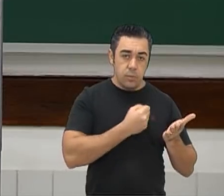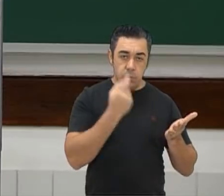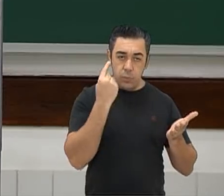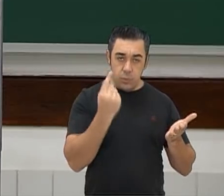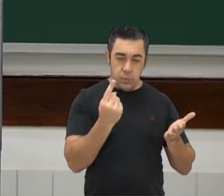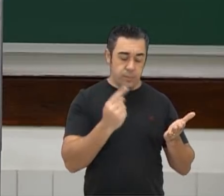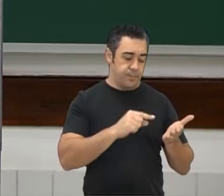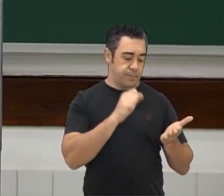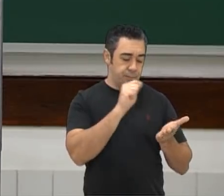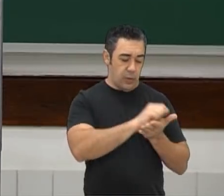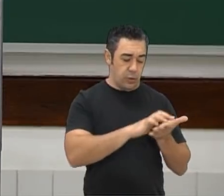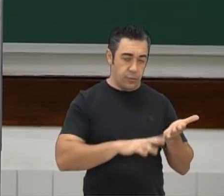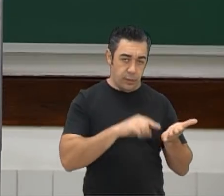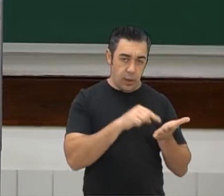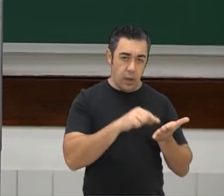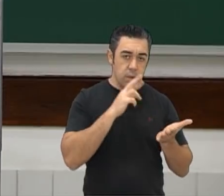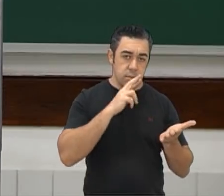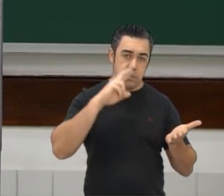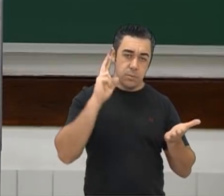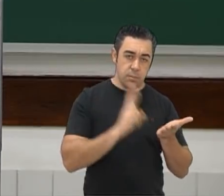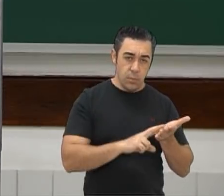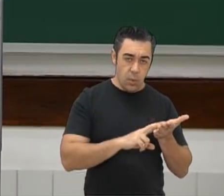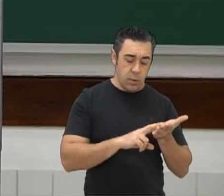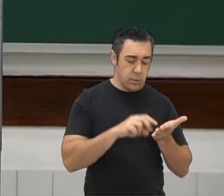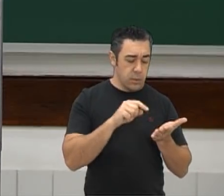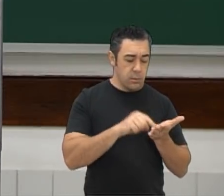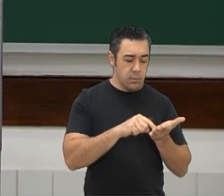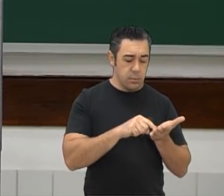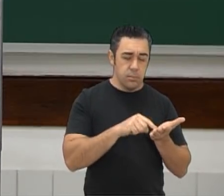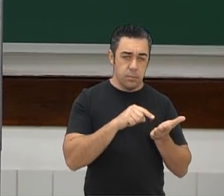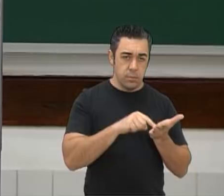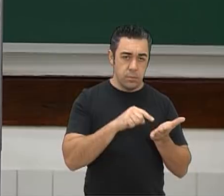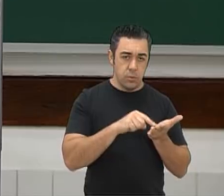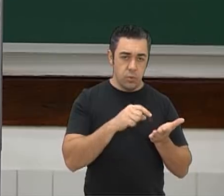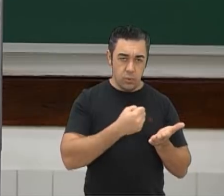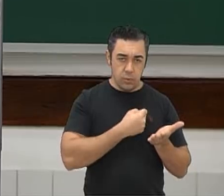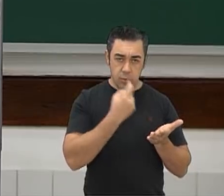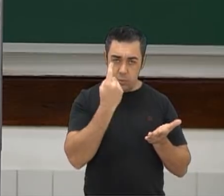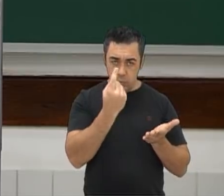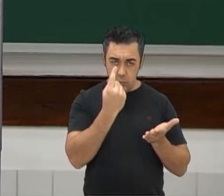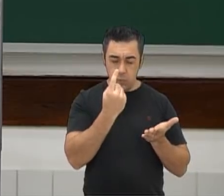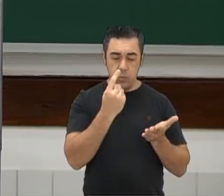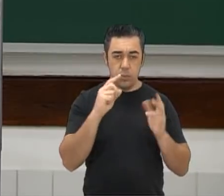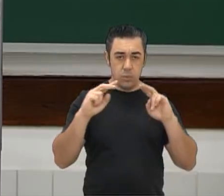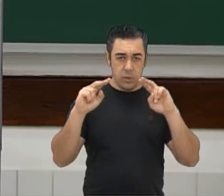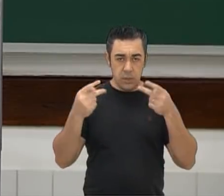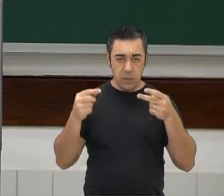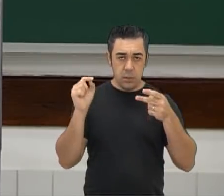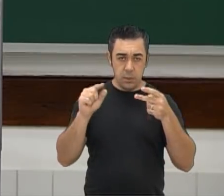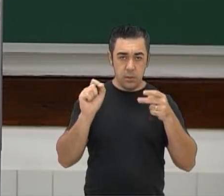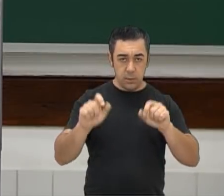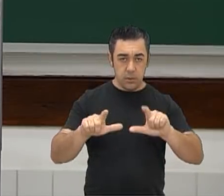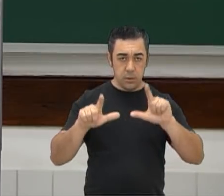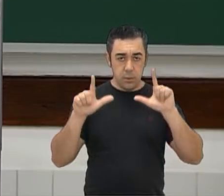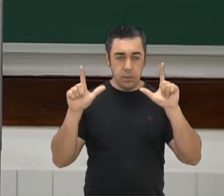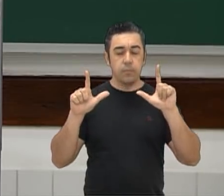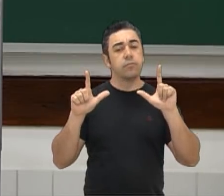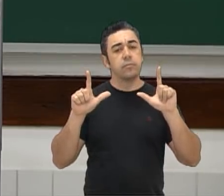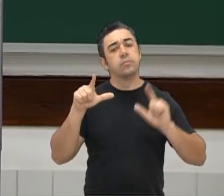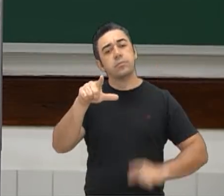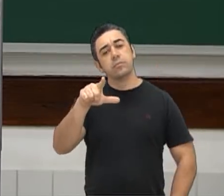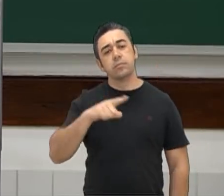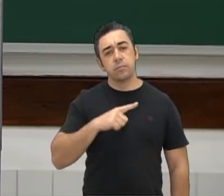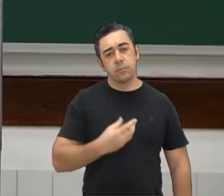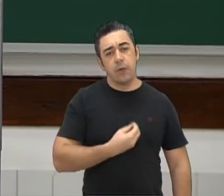nessa atividade ela tem um link. Basta você clicar no número 1, no link 1, onde você vai estar confirmando a